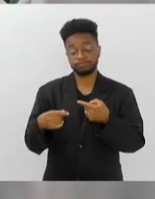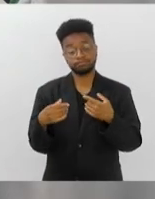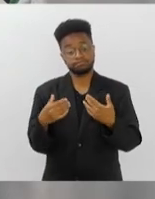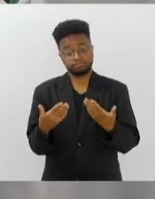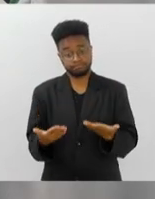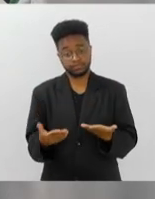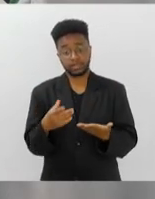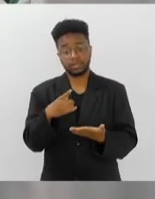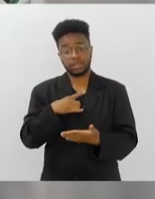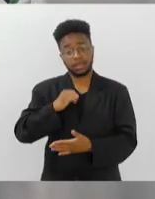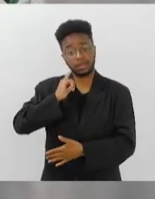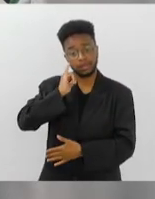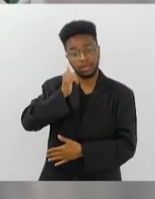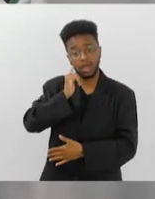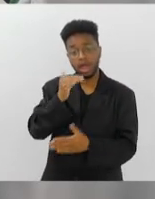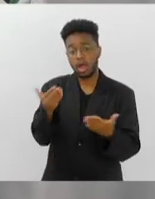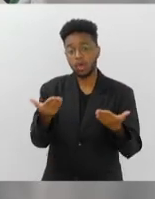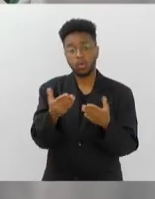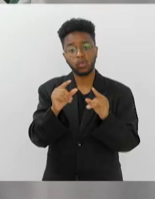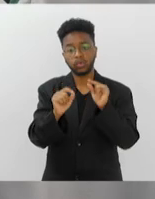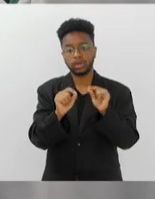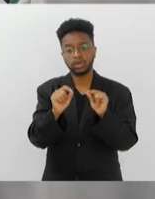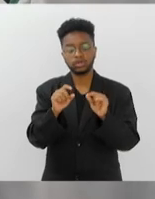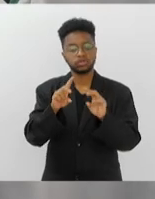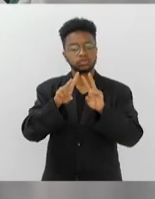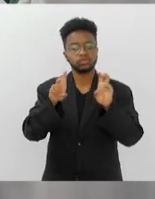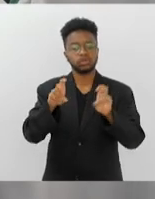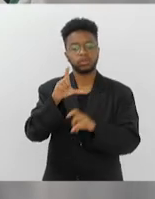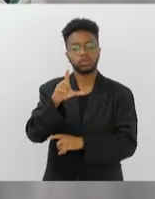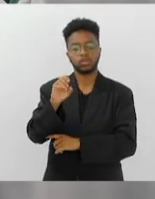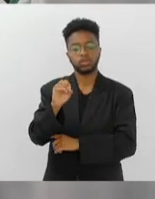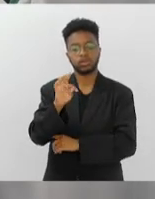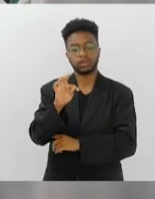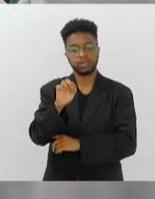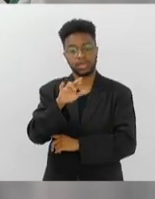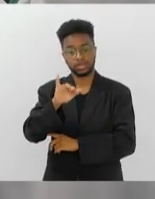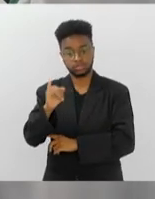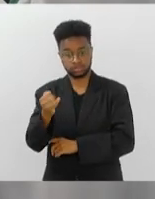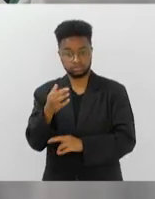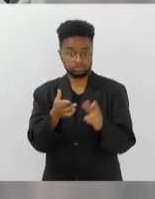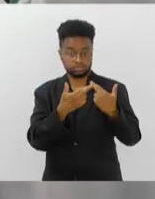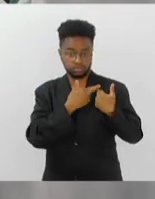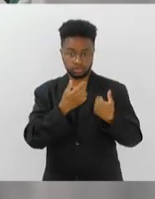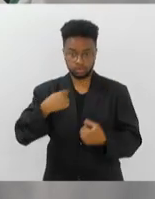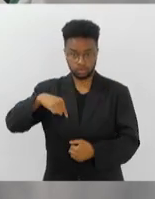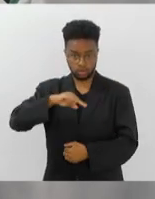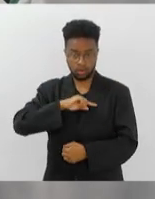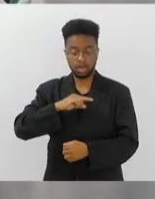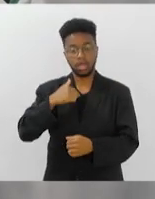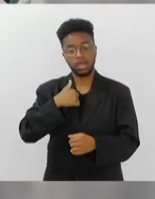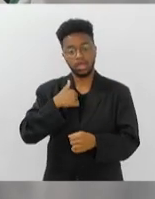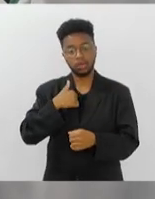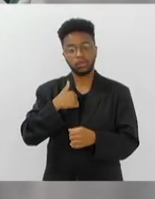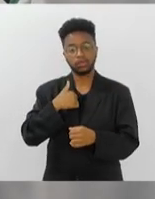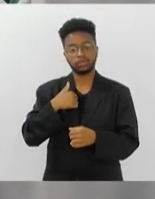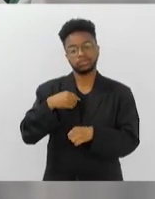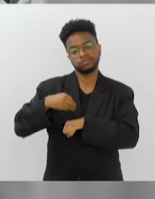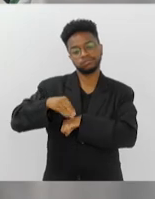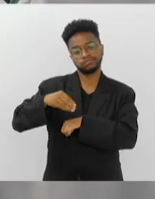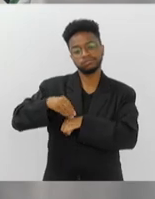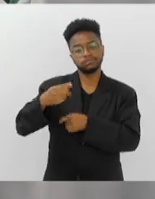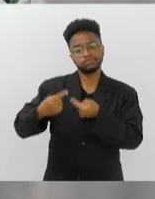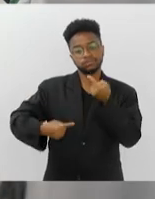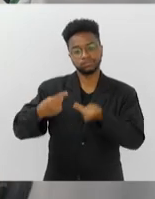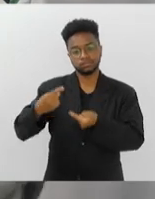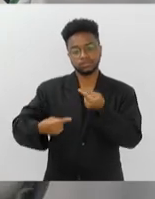esse relato agora em relação à Loterge, que aí nos cabe. E aí eu ia fazer uma questão de ordem para o encaminhamento. Como